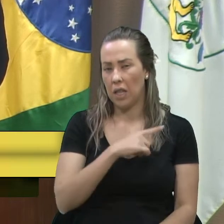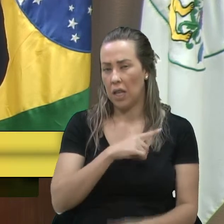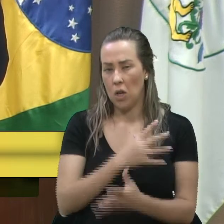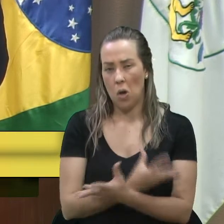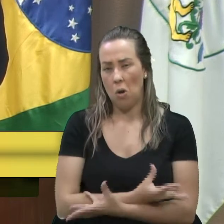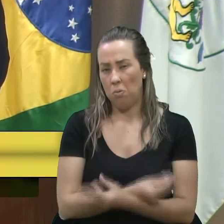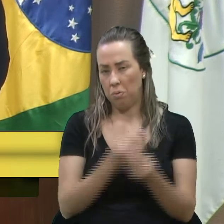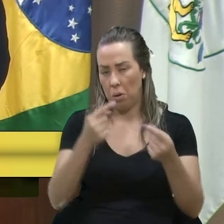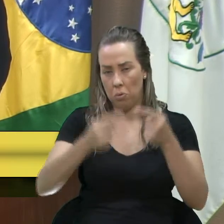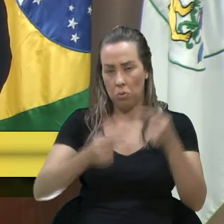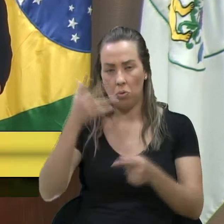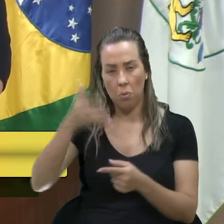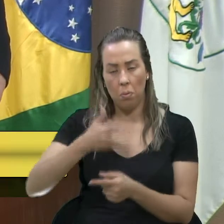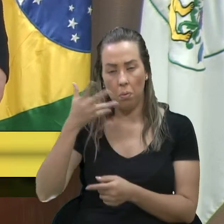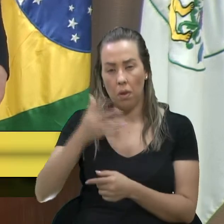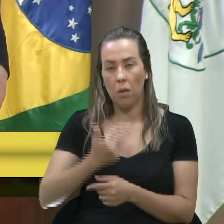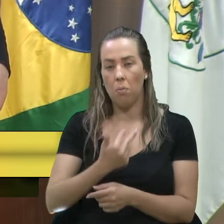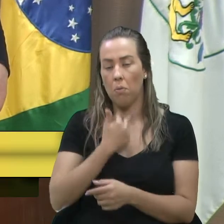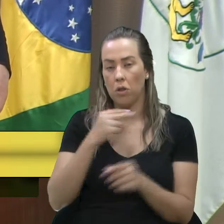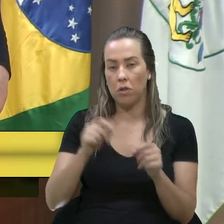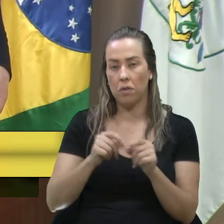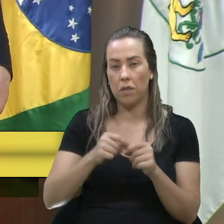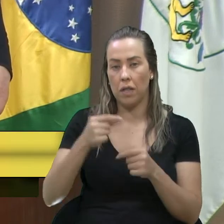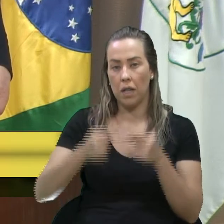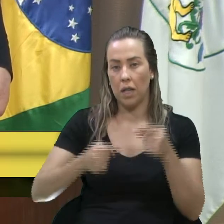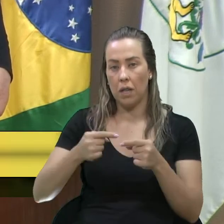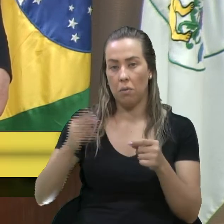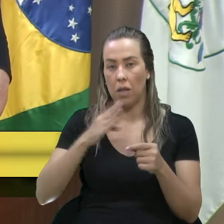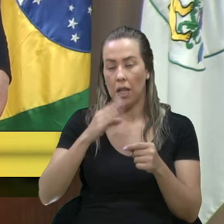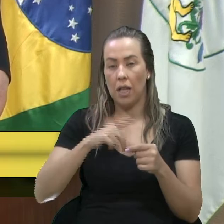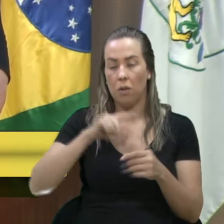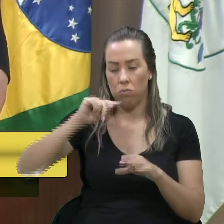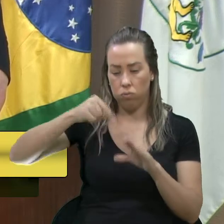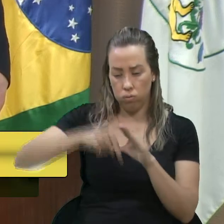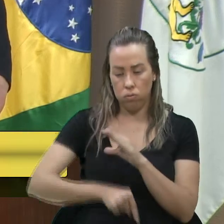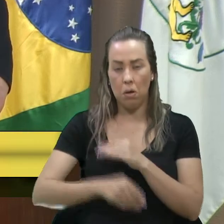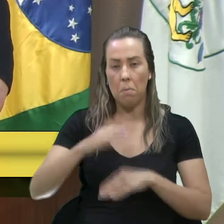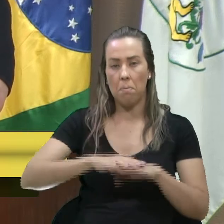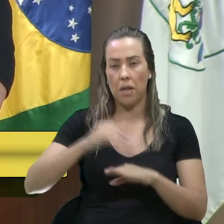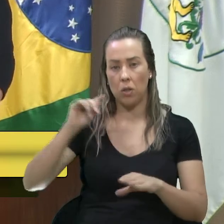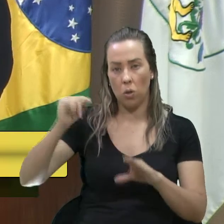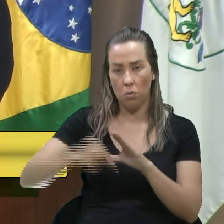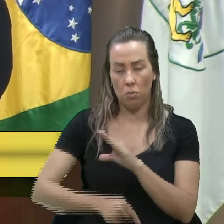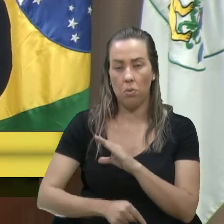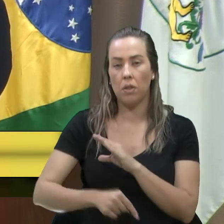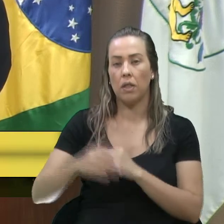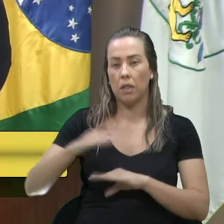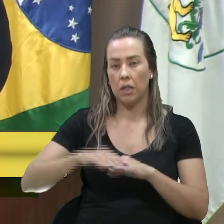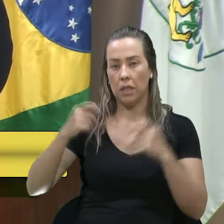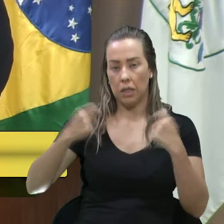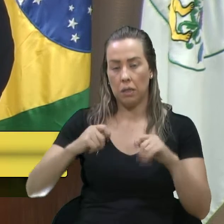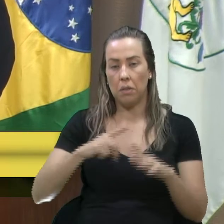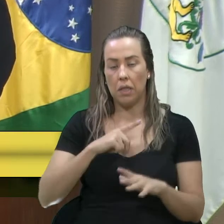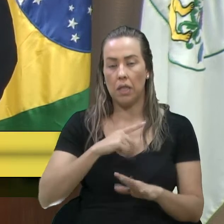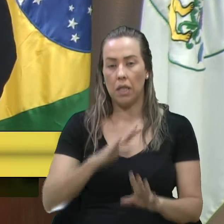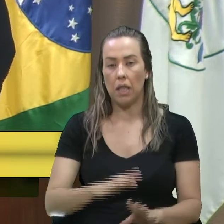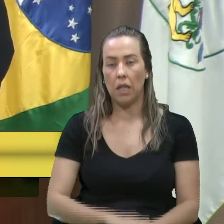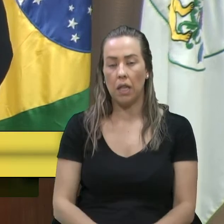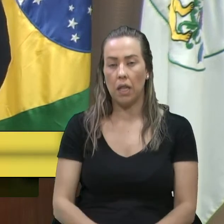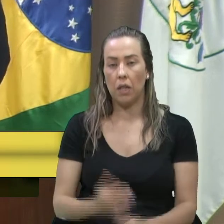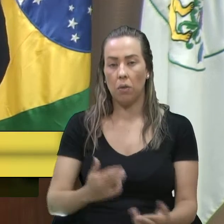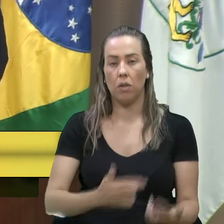a discutir, mas acho que a gente não pode fazer a discussão muito rasa, nós temos que fazer a discussão com a profundidade que ela exige e